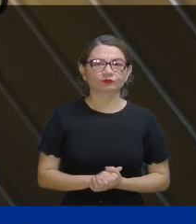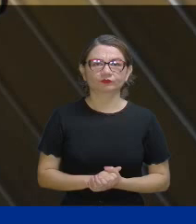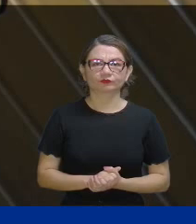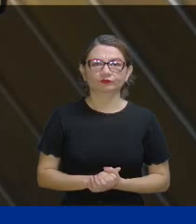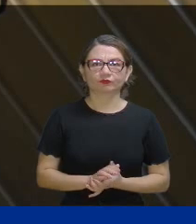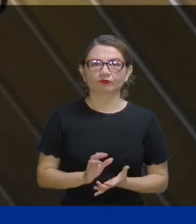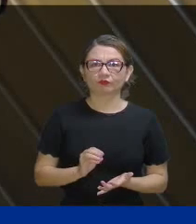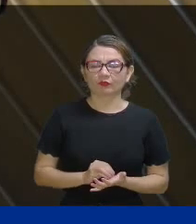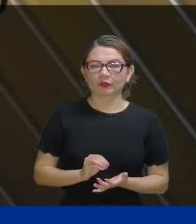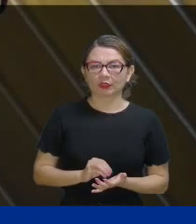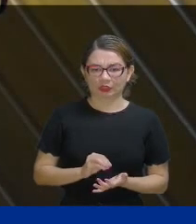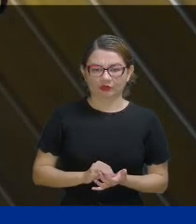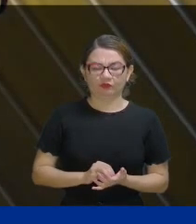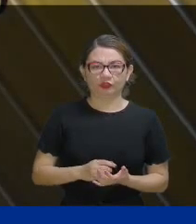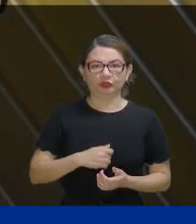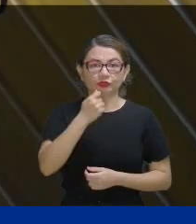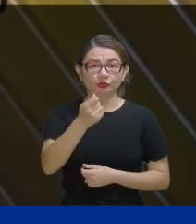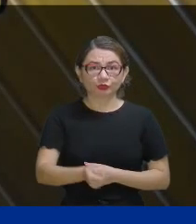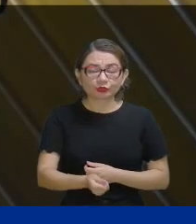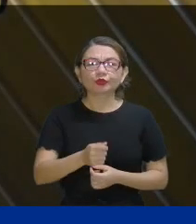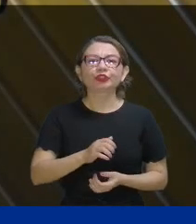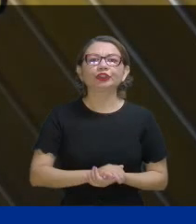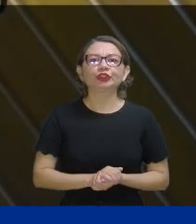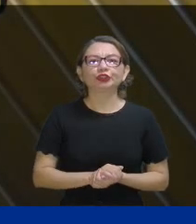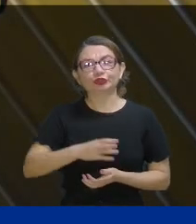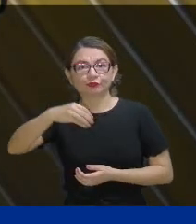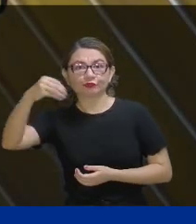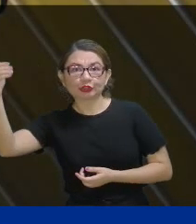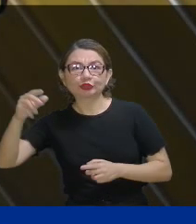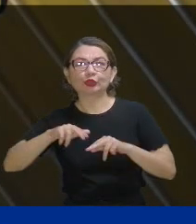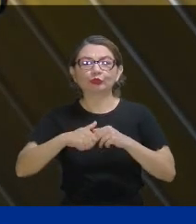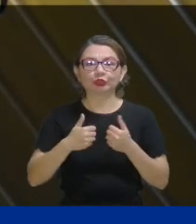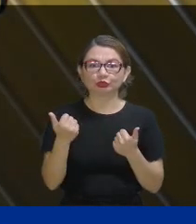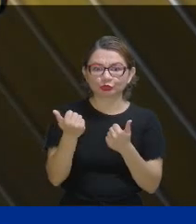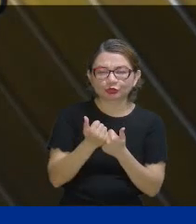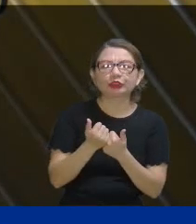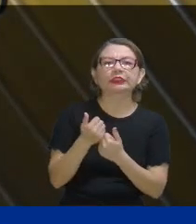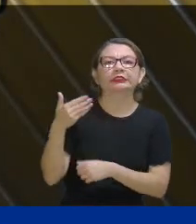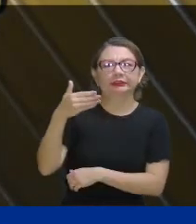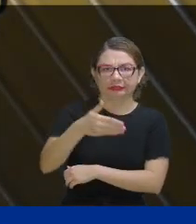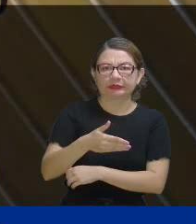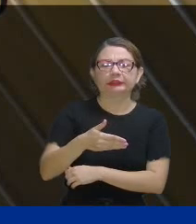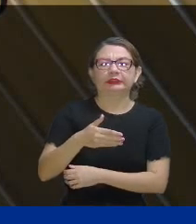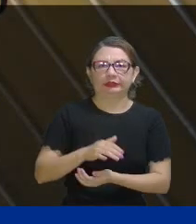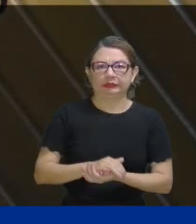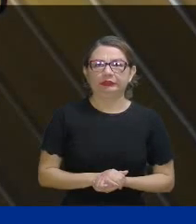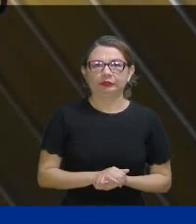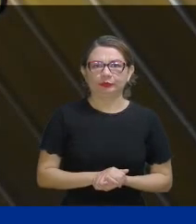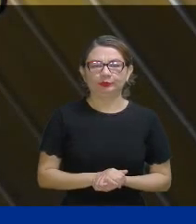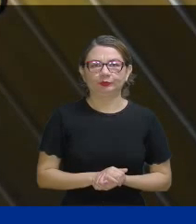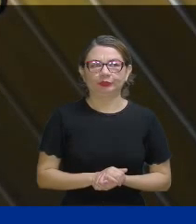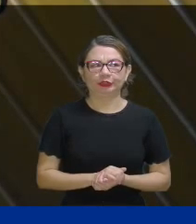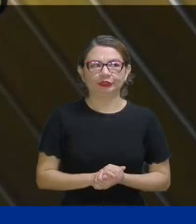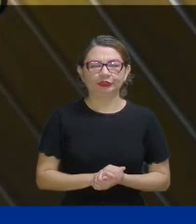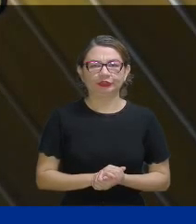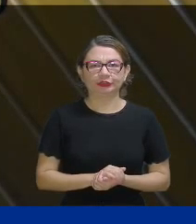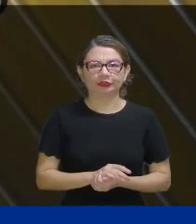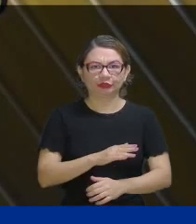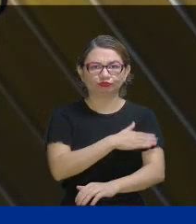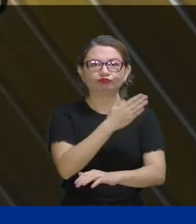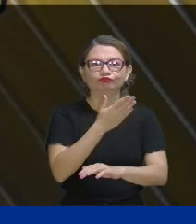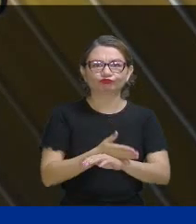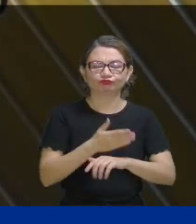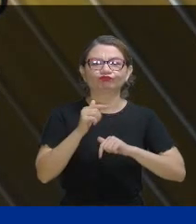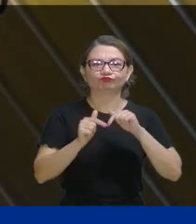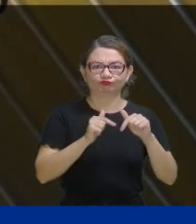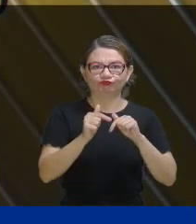ausência de um magistrado que deixou a Justiça do Estado do Amapá, então eu fui sorteada para cumprir esse plantão, então não estarei presente a essa